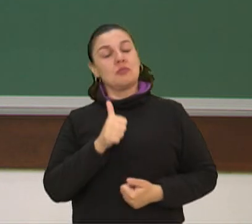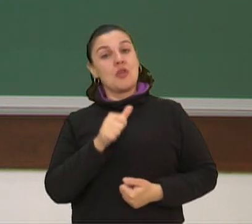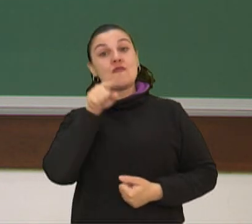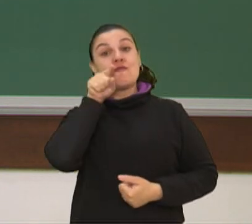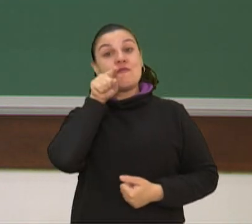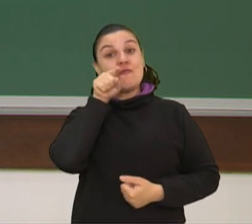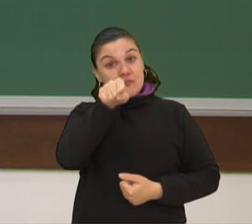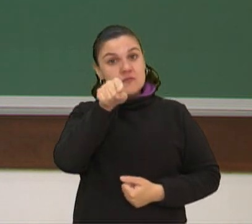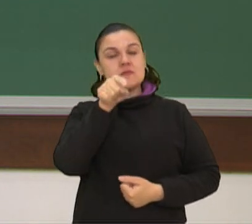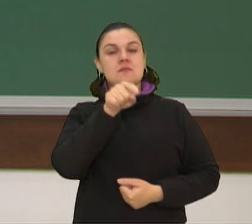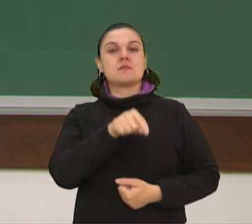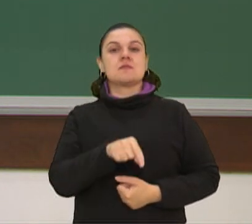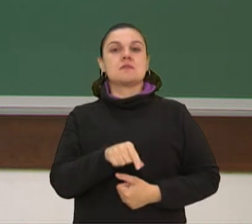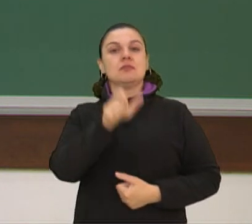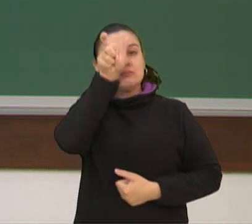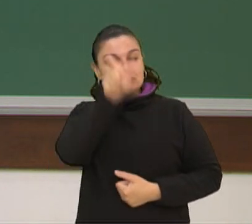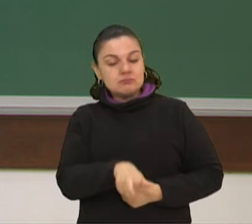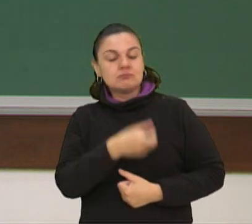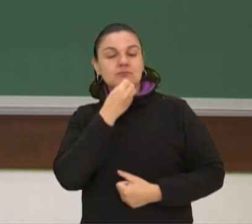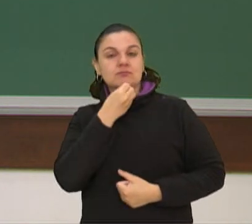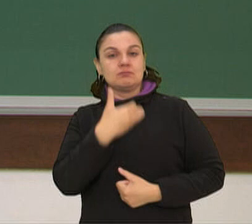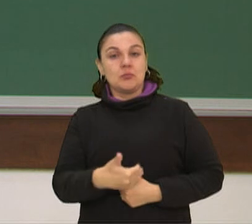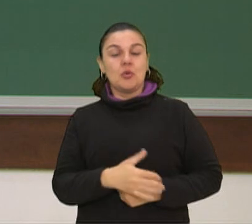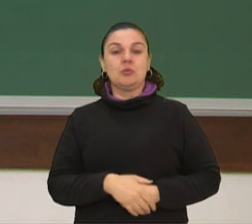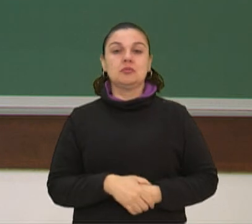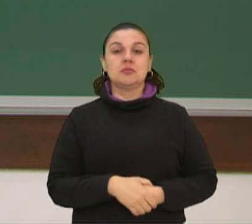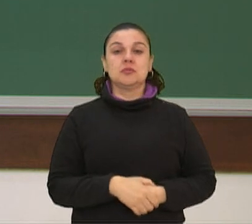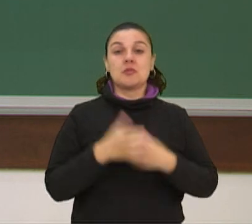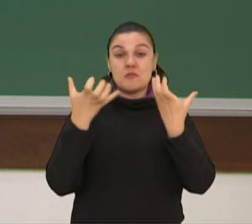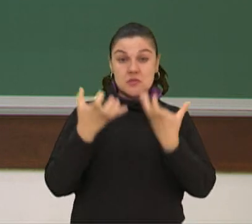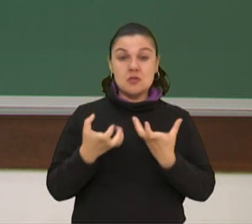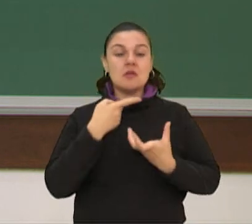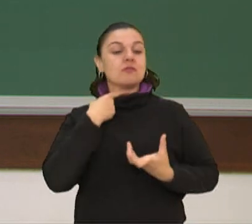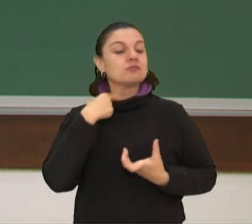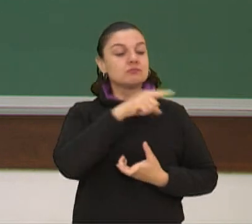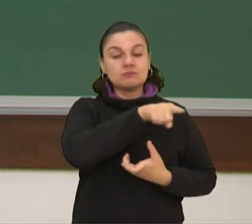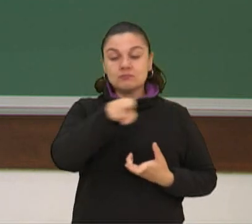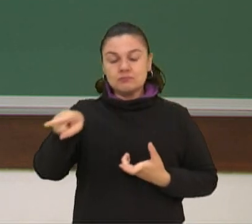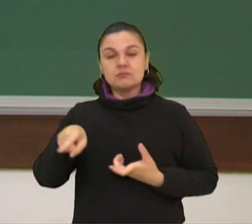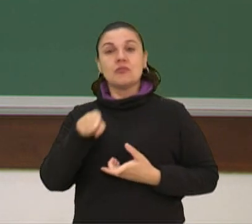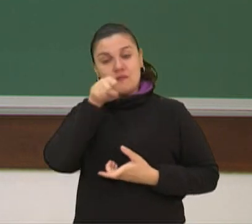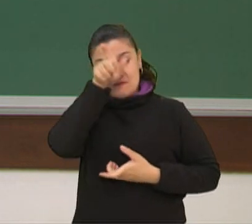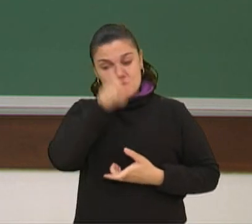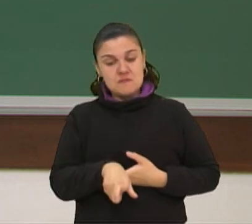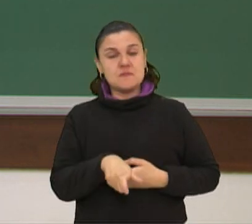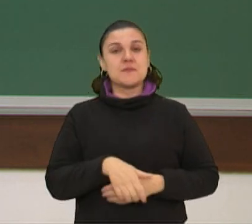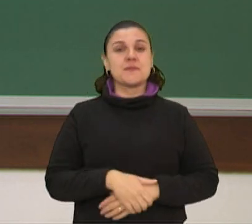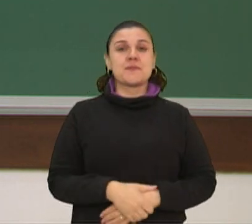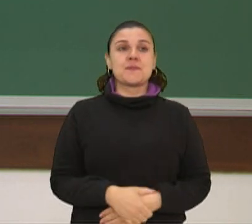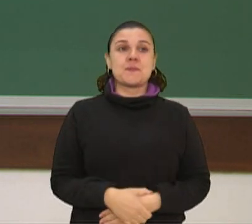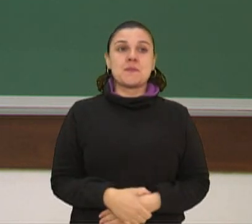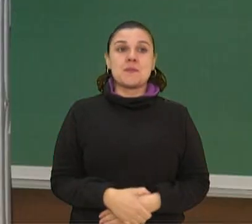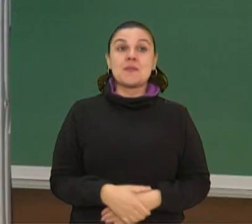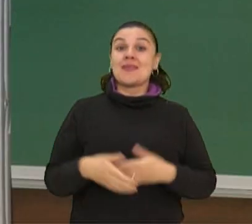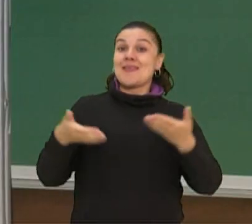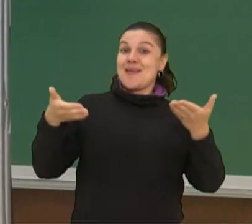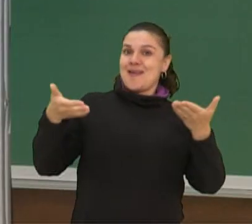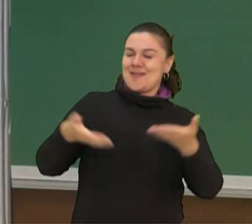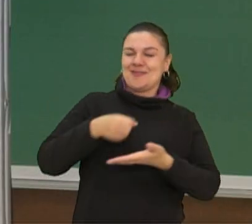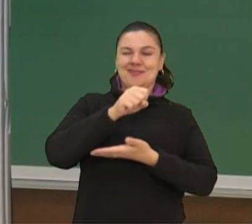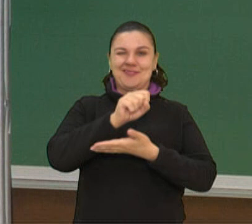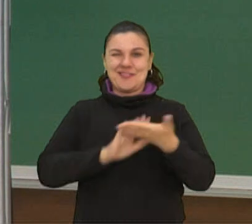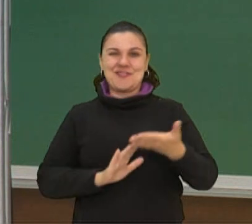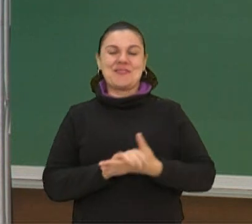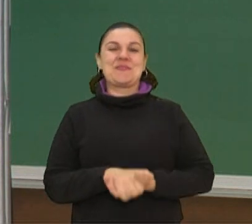assim, que o outro isso, que o outro aquilo. O Marco Aurélio fala, não perca mais tempo fazendo isso. Você quer